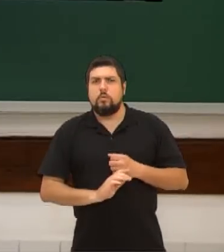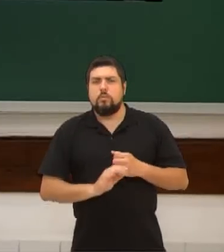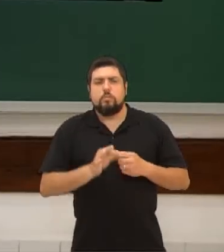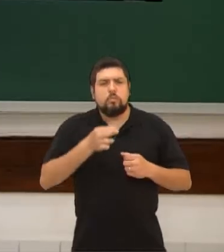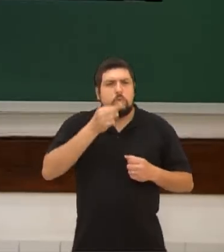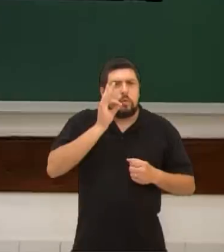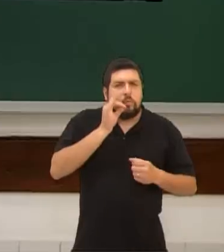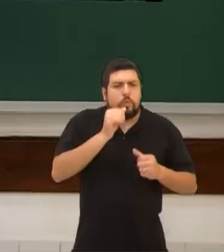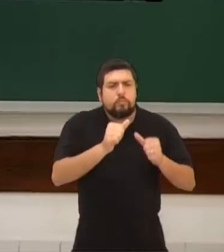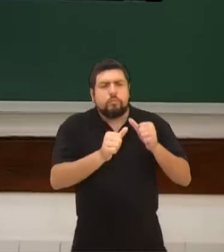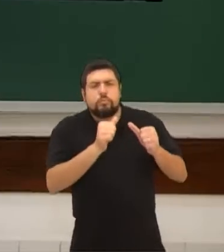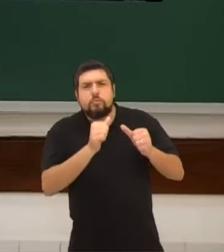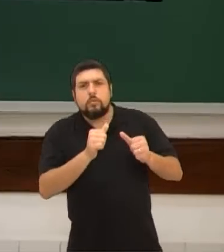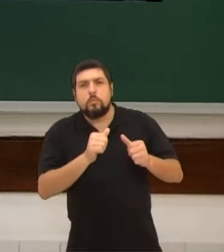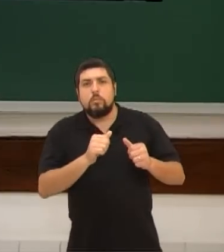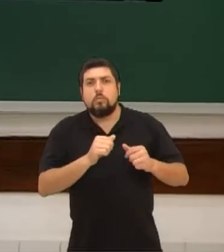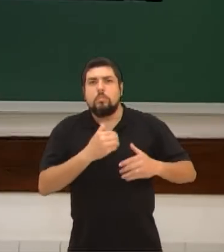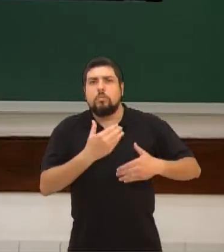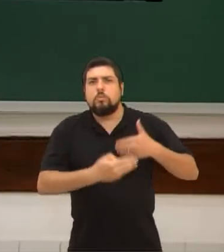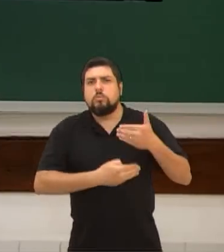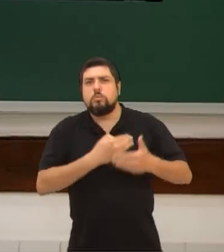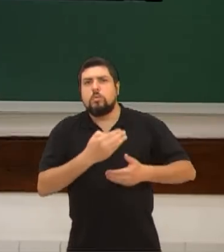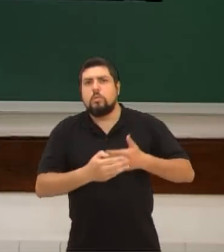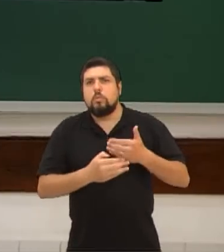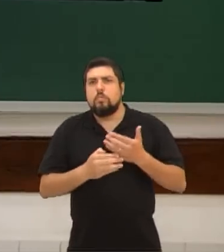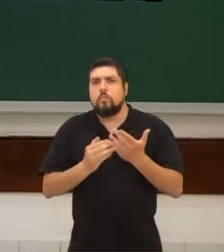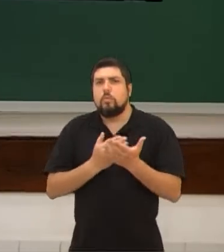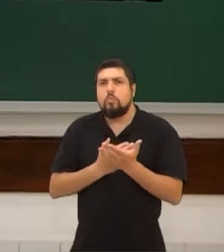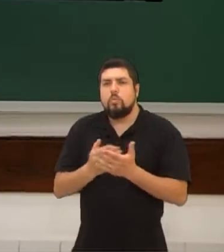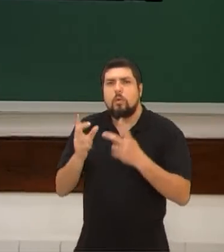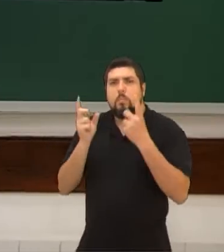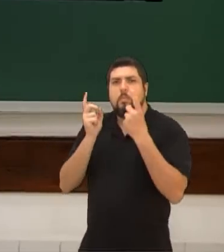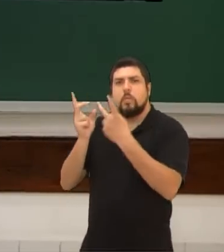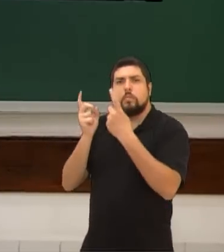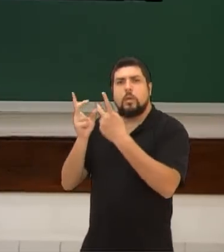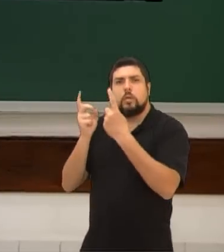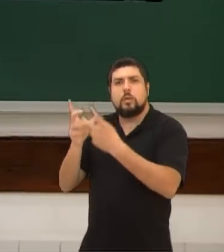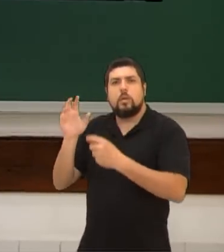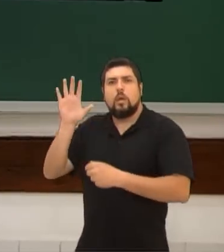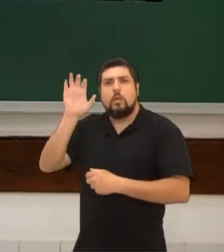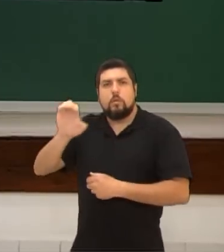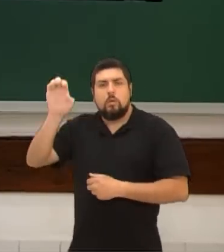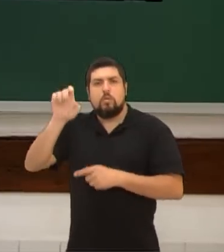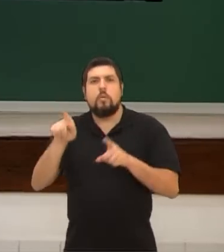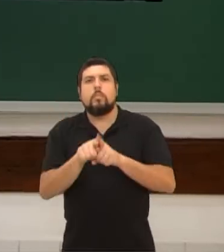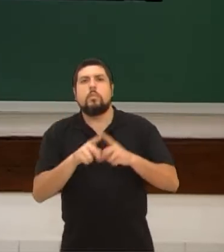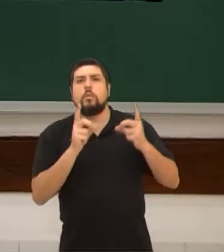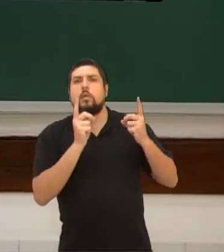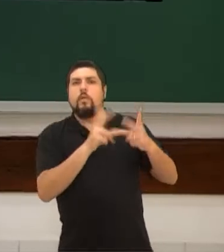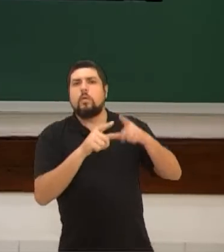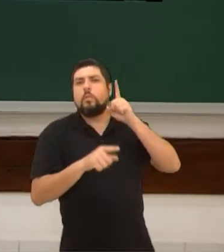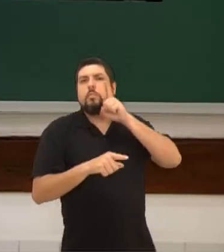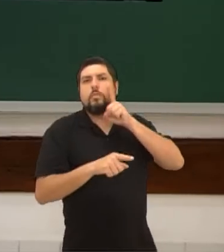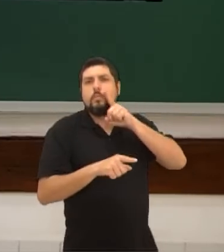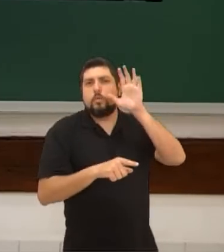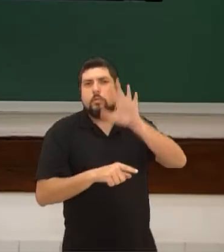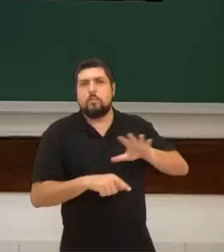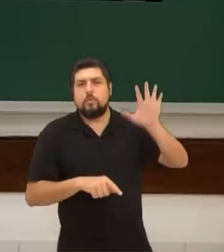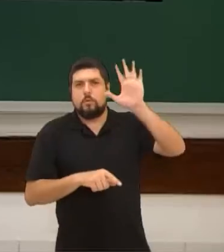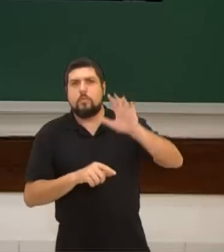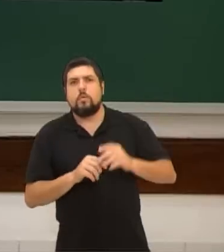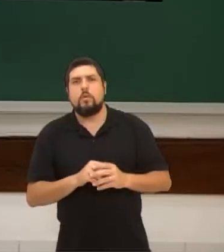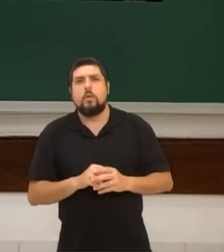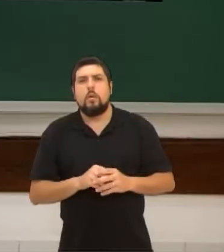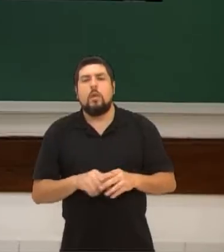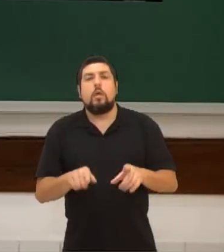para um consumo externo, sendo consumido nos Estados Unidos e na Europa, ele atinge um valor comercial importante, passa